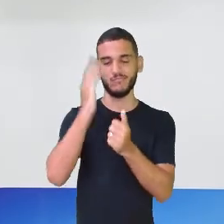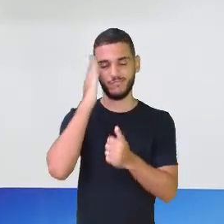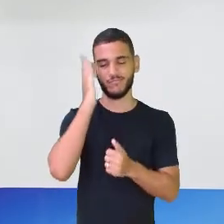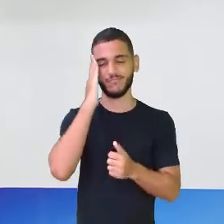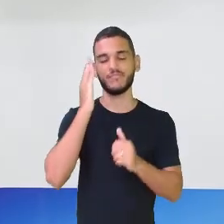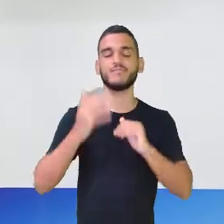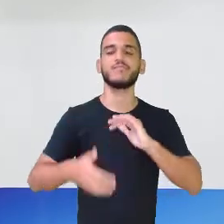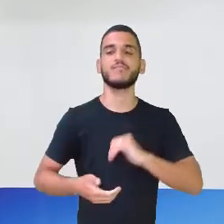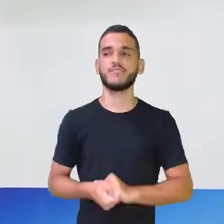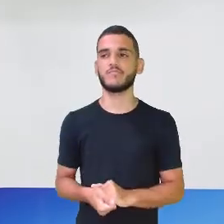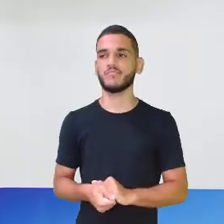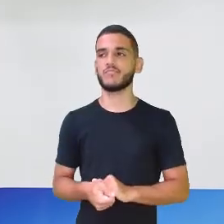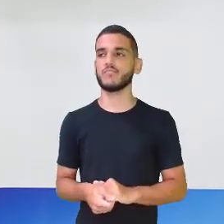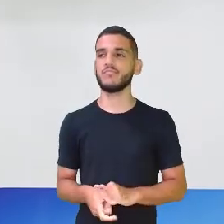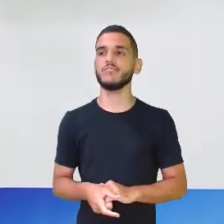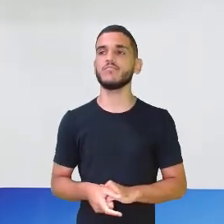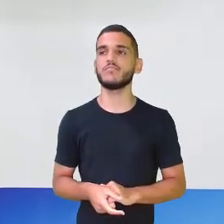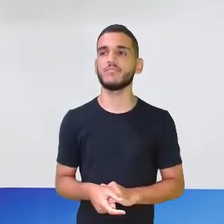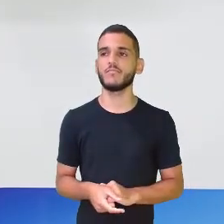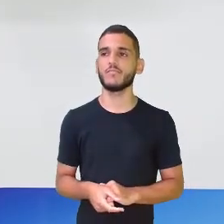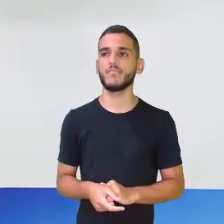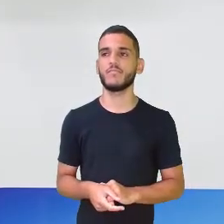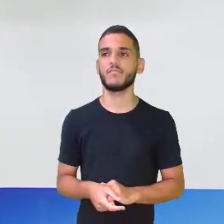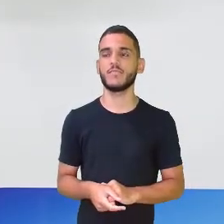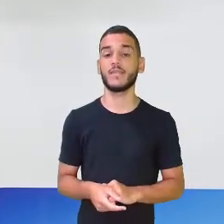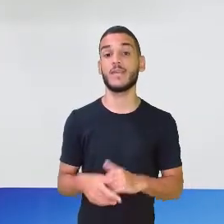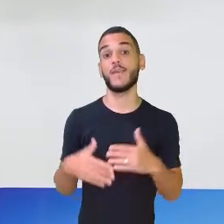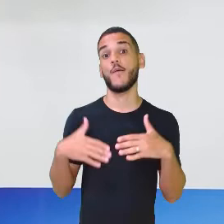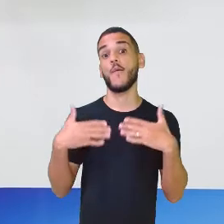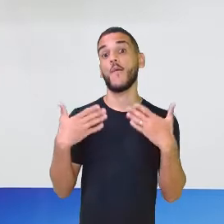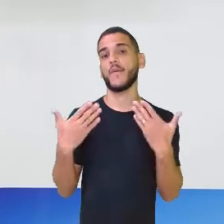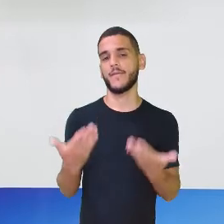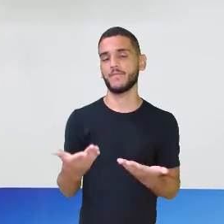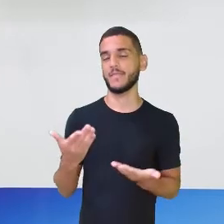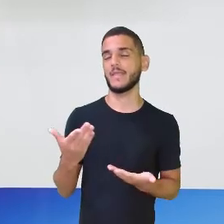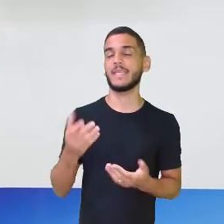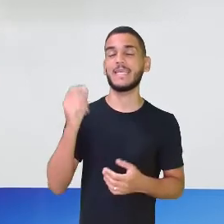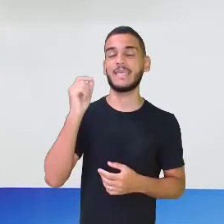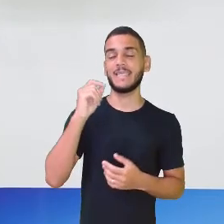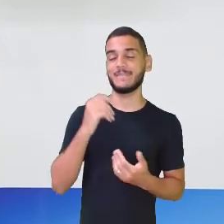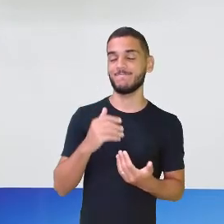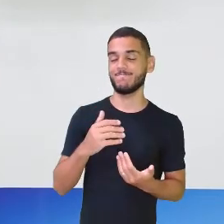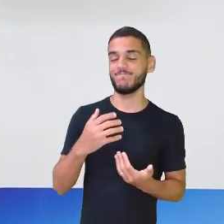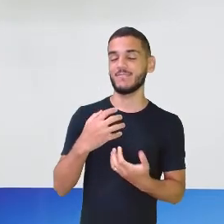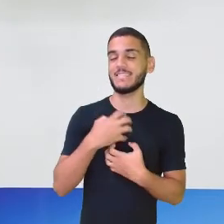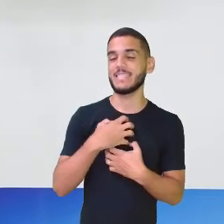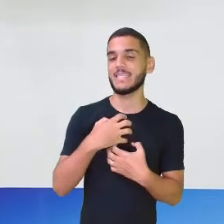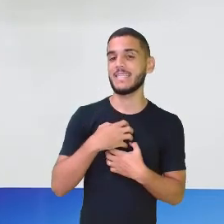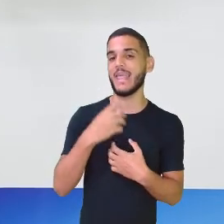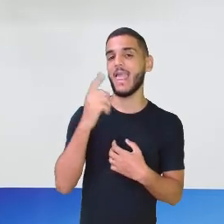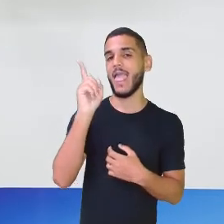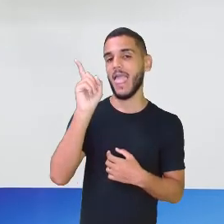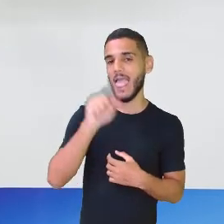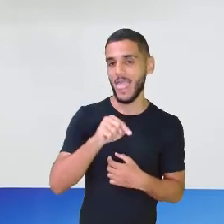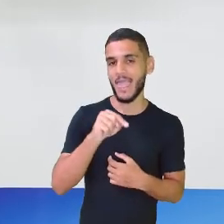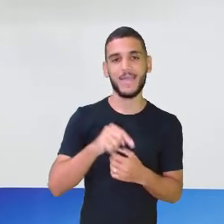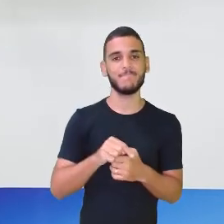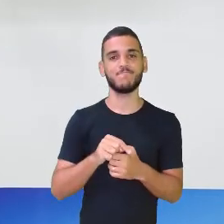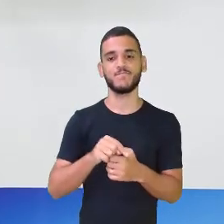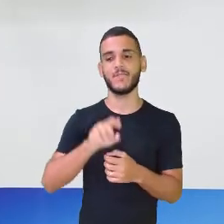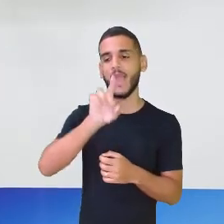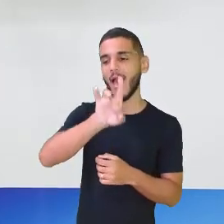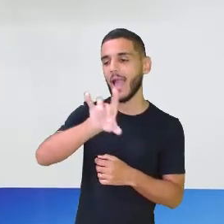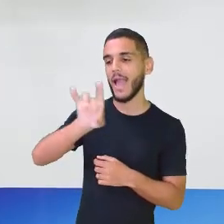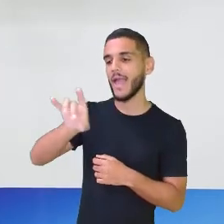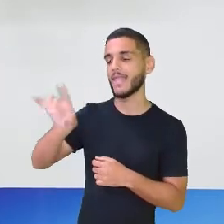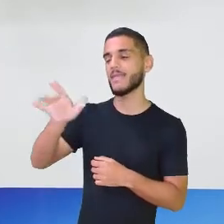a oferecer. E isso é muito individual de cada um, gente. Nem todo mundo sente